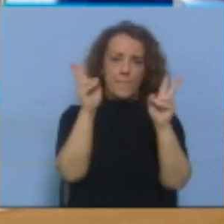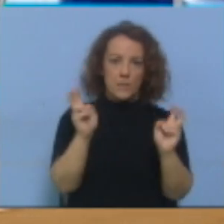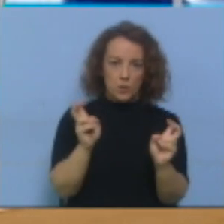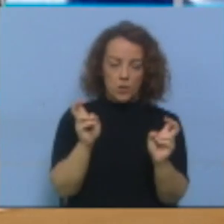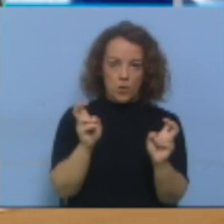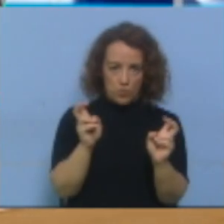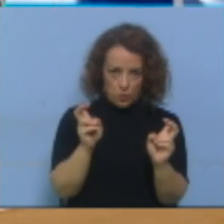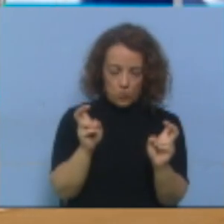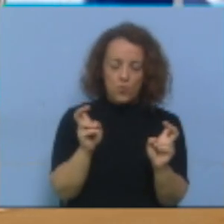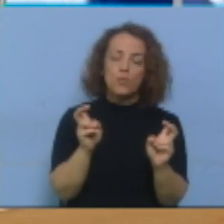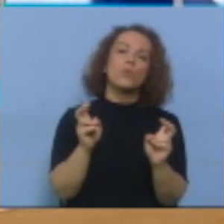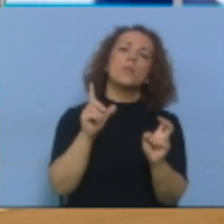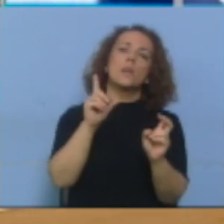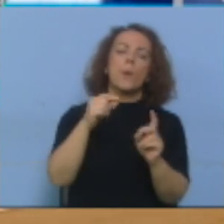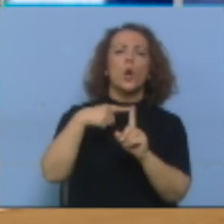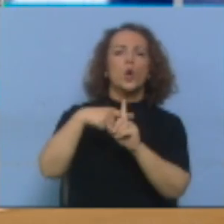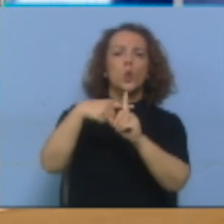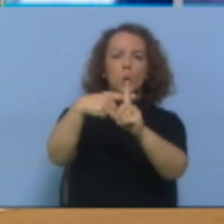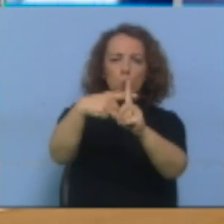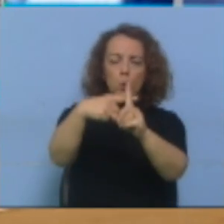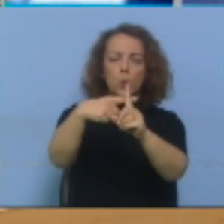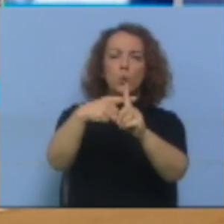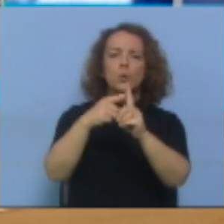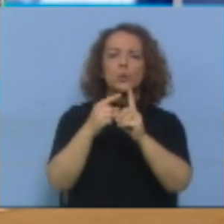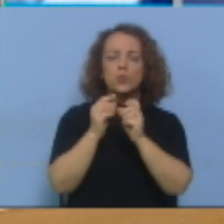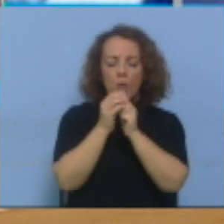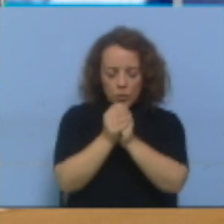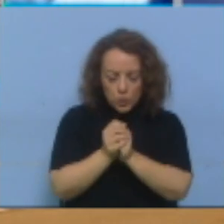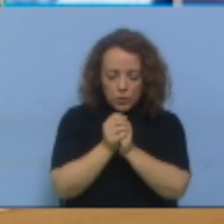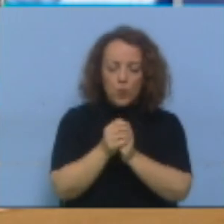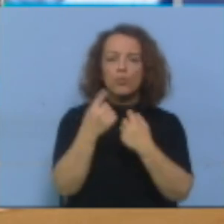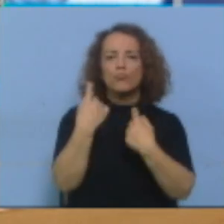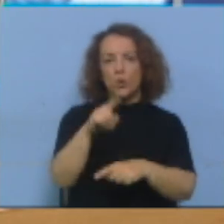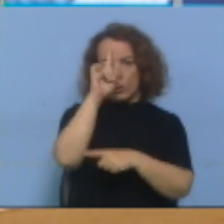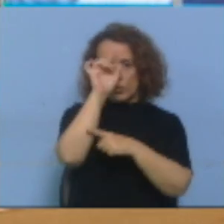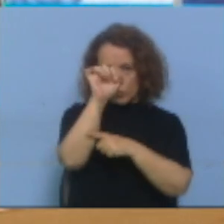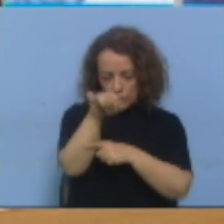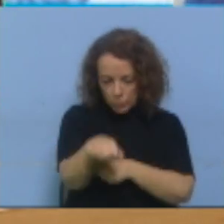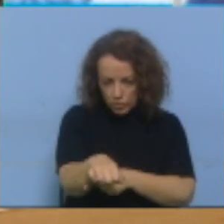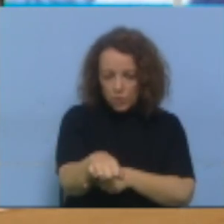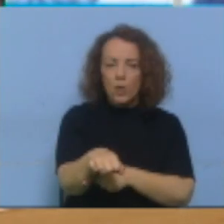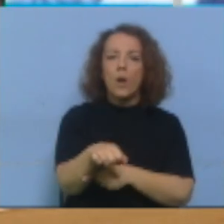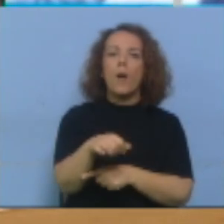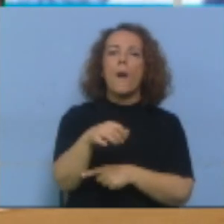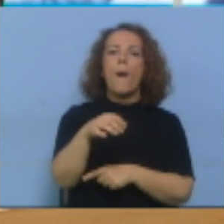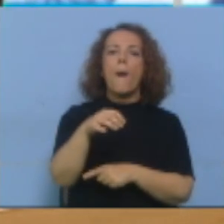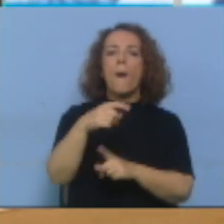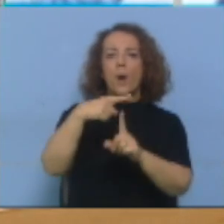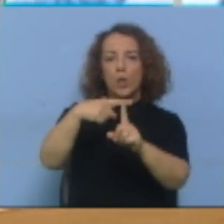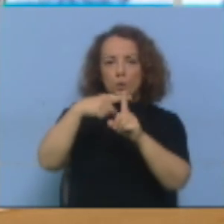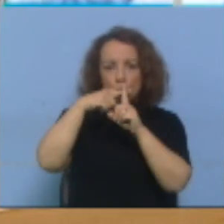certeza que a adoração da cruz será feita apenas com um gesto de veneração e não com o tradicional beijo da